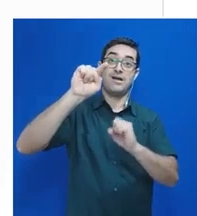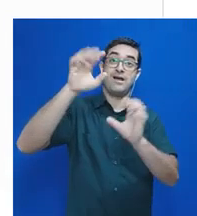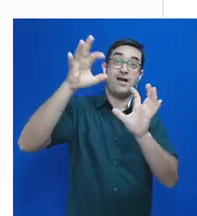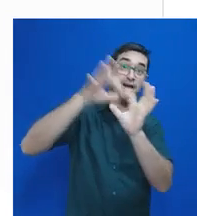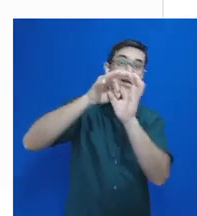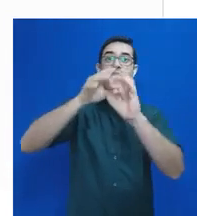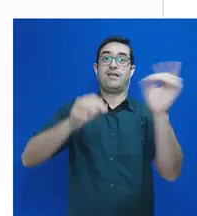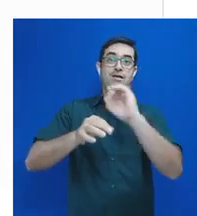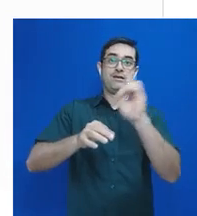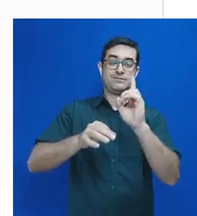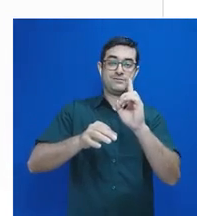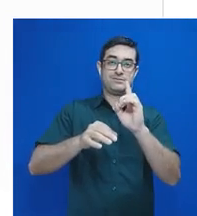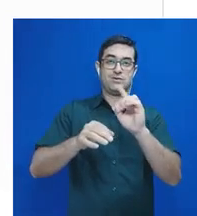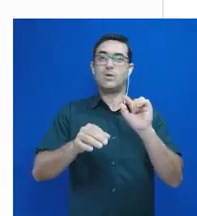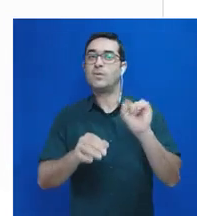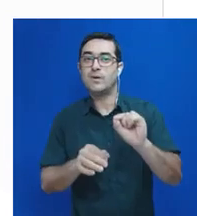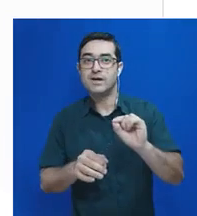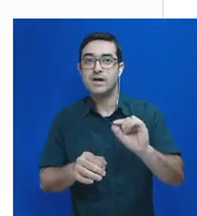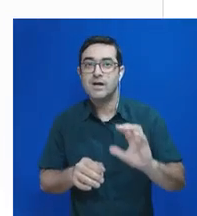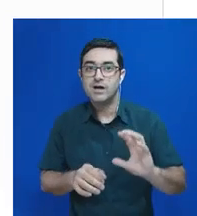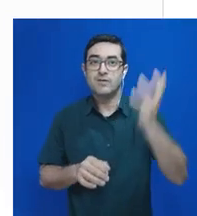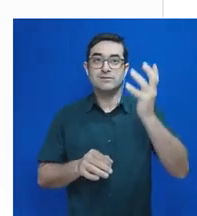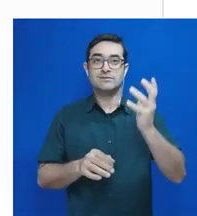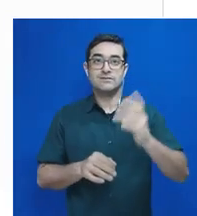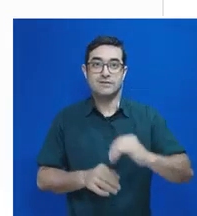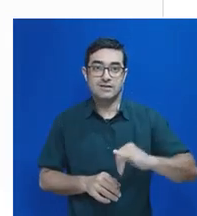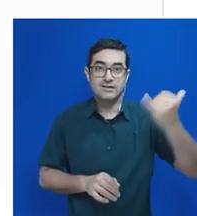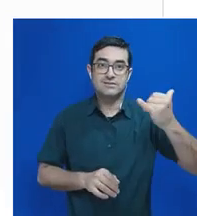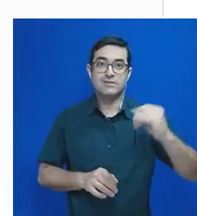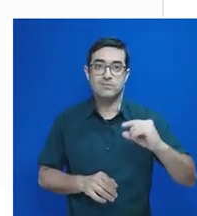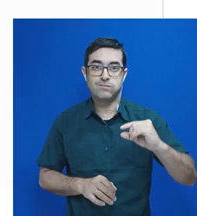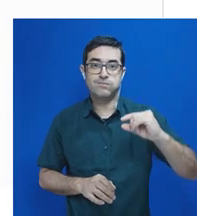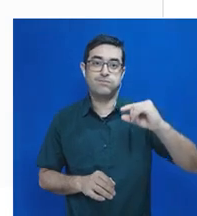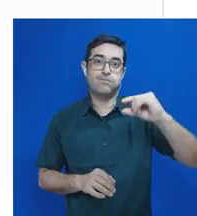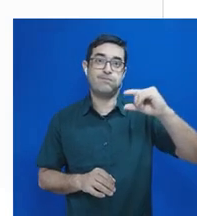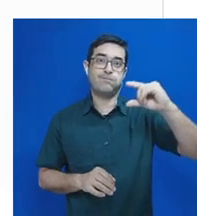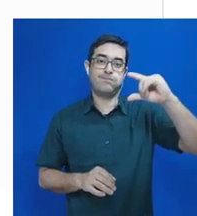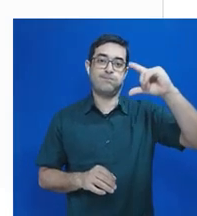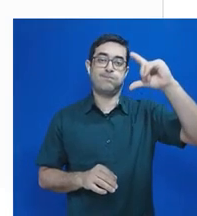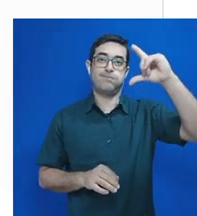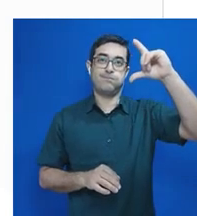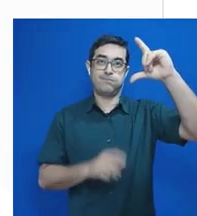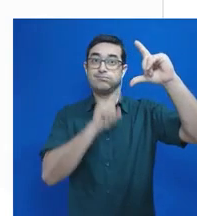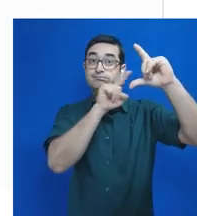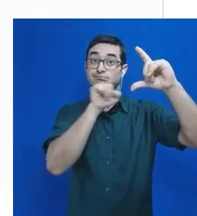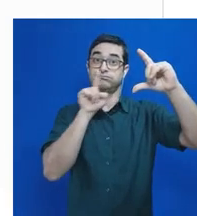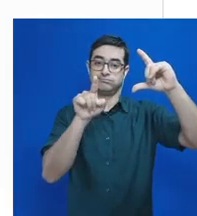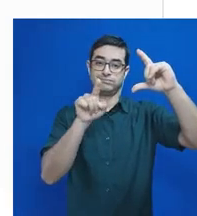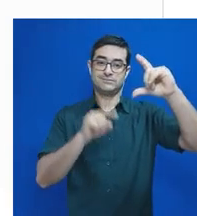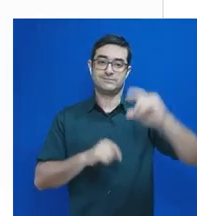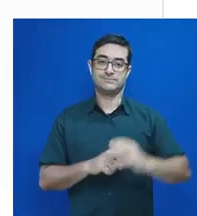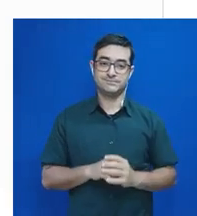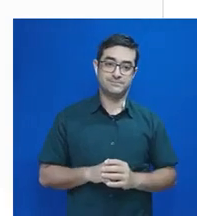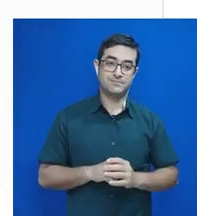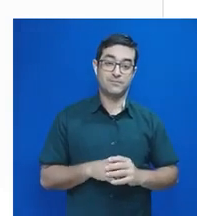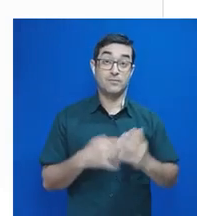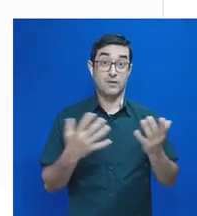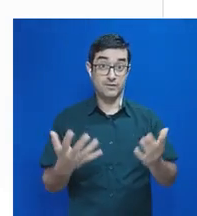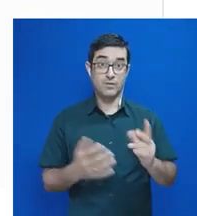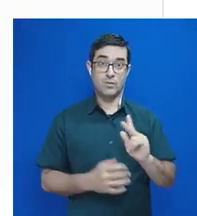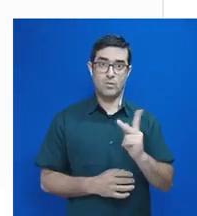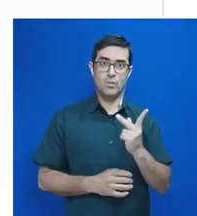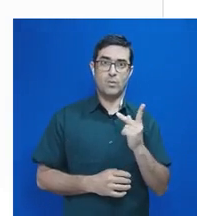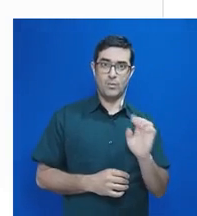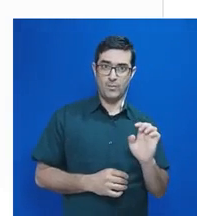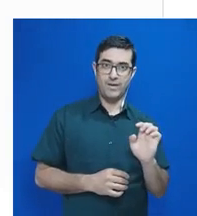antiligante. E isso faria com que aumentasse exponencialmente a energia dessas duas espécies. Então, o